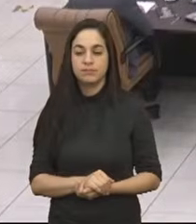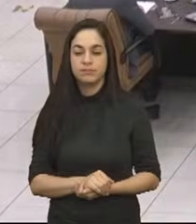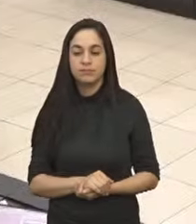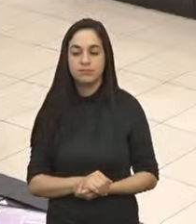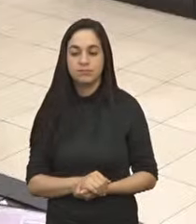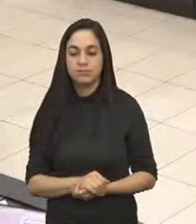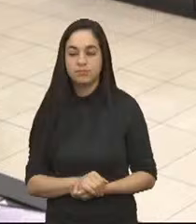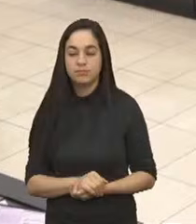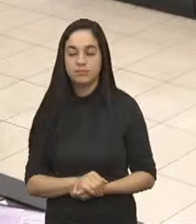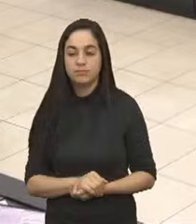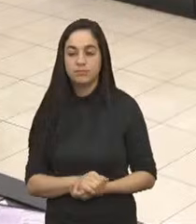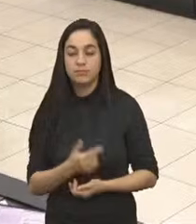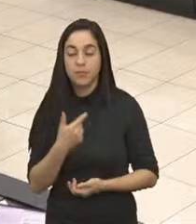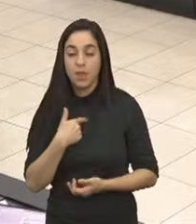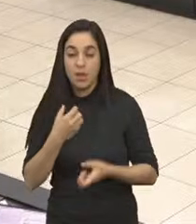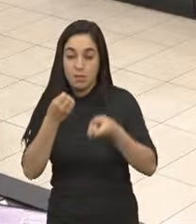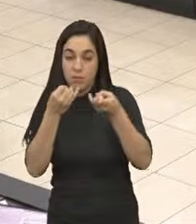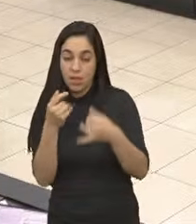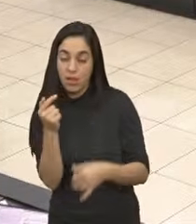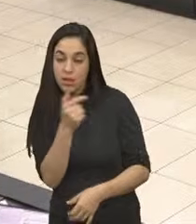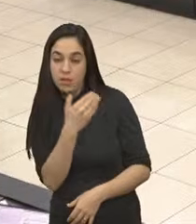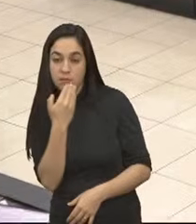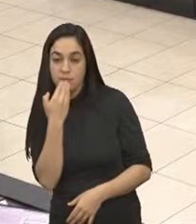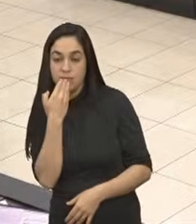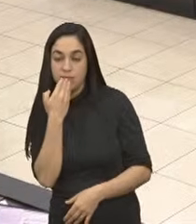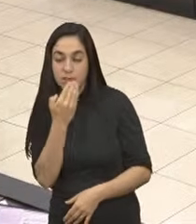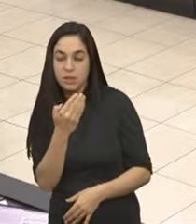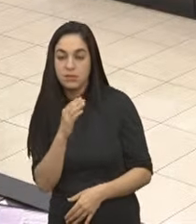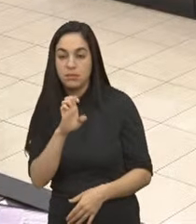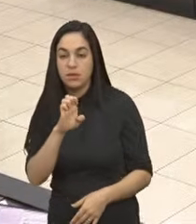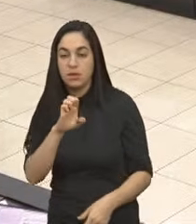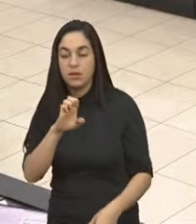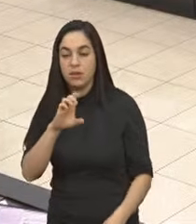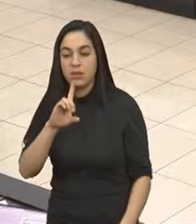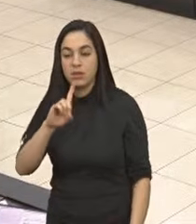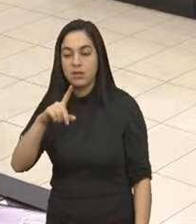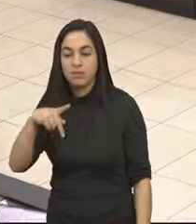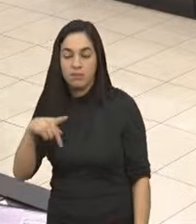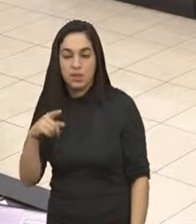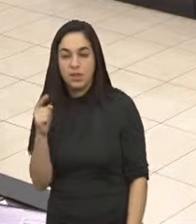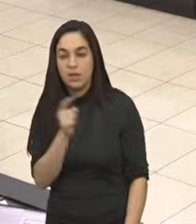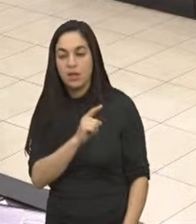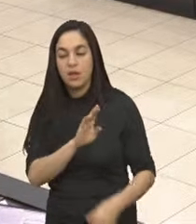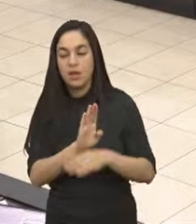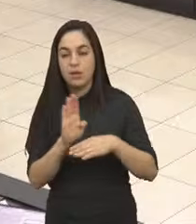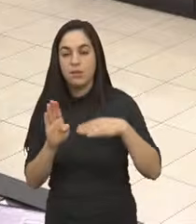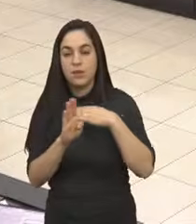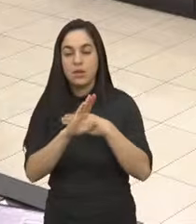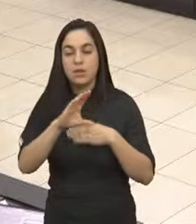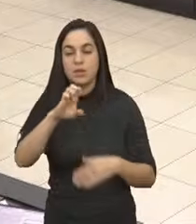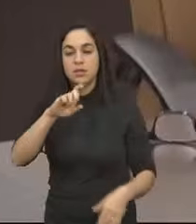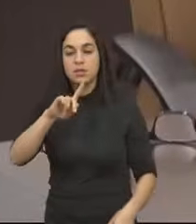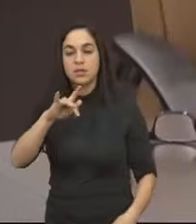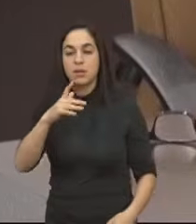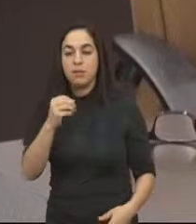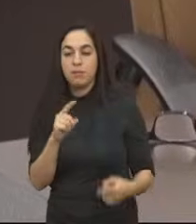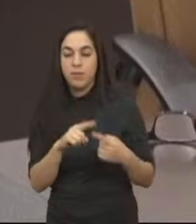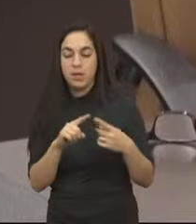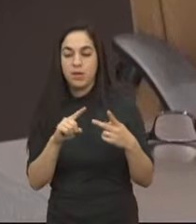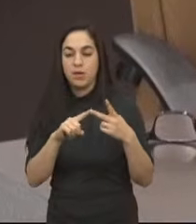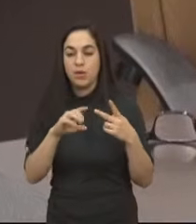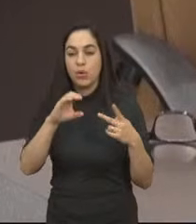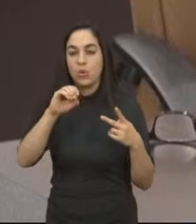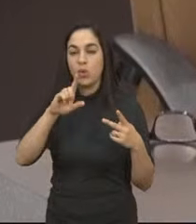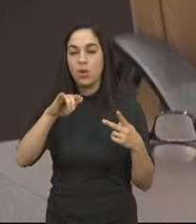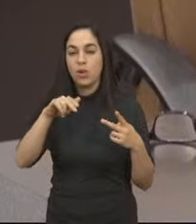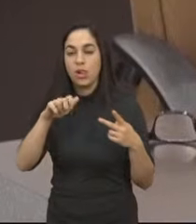Senhor presidente, quero comentar nesse pedido aí para Bandeirante, né, do bairro Cepim, do Colinas, que, aliás, né, não é só o bairro Cepim